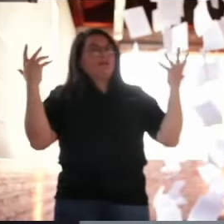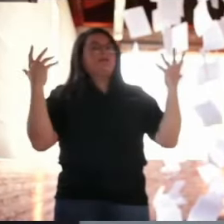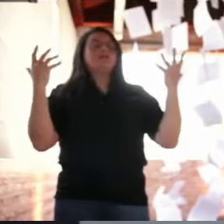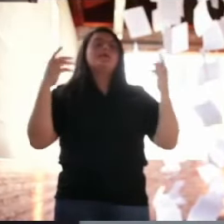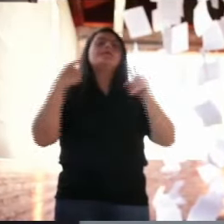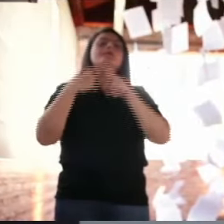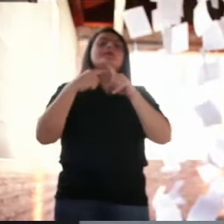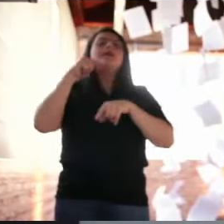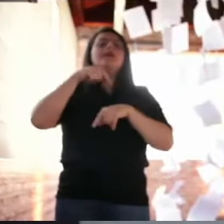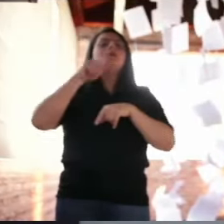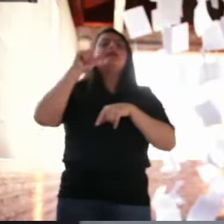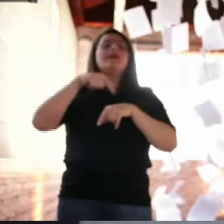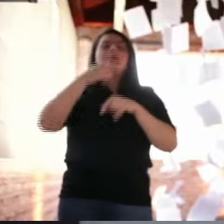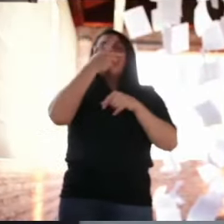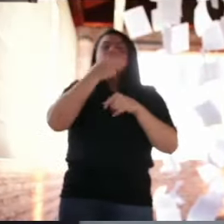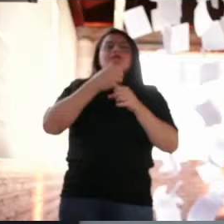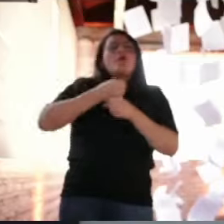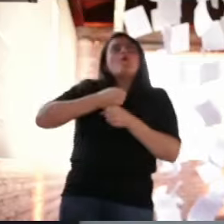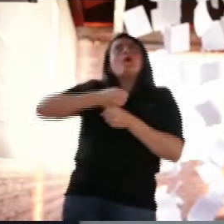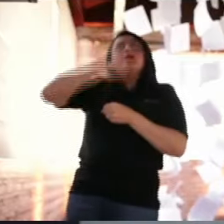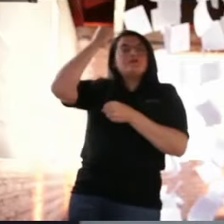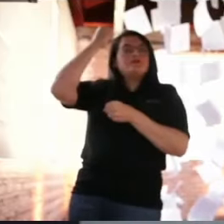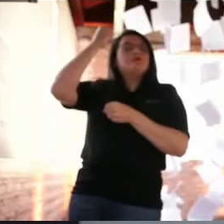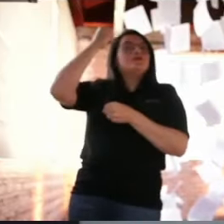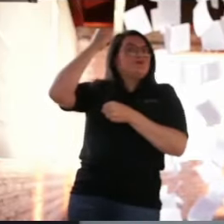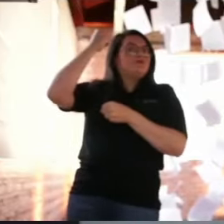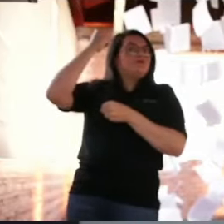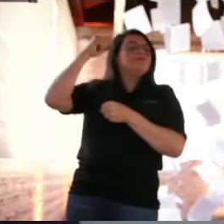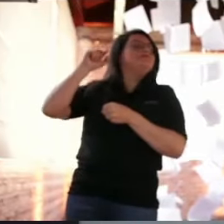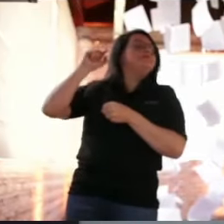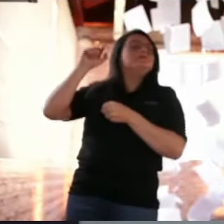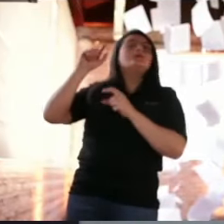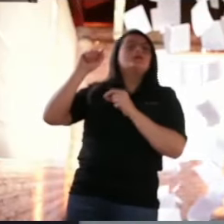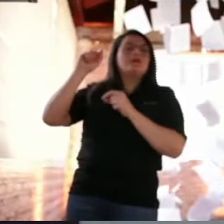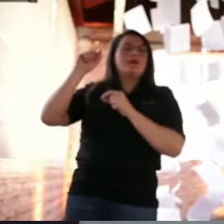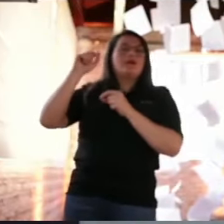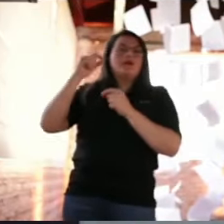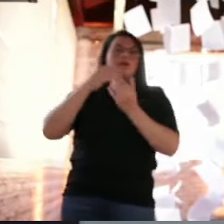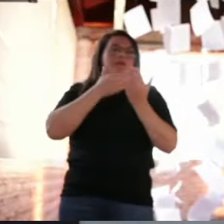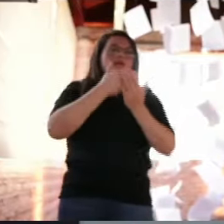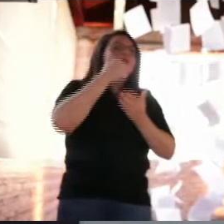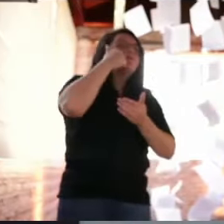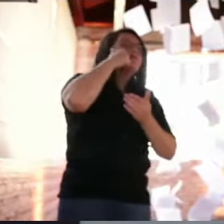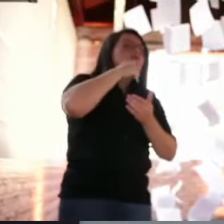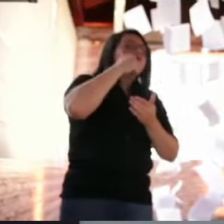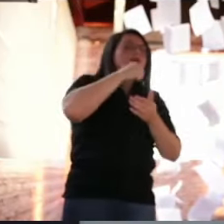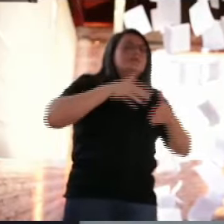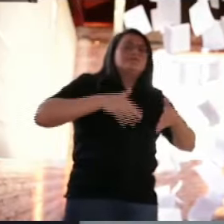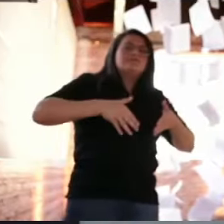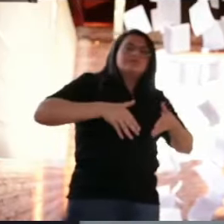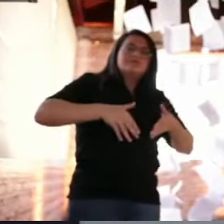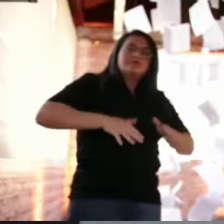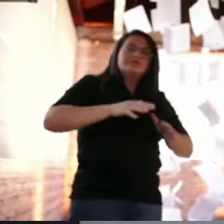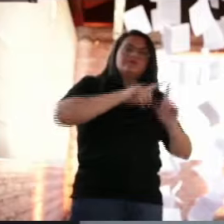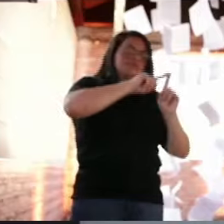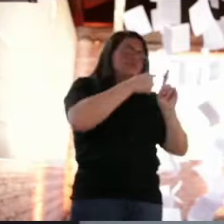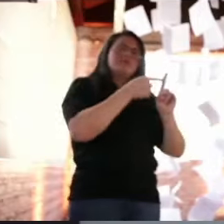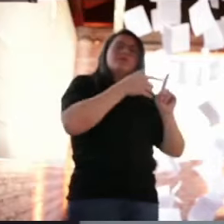porque ele é um grande guarda-chuva que vai desde o lugar onde as mulheres vão parir mulheres